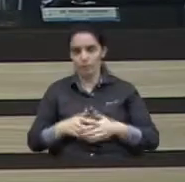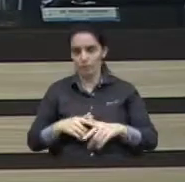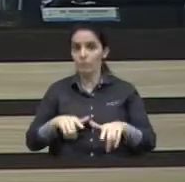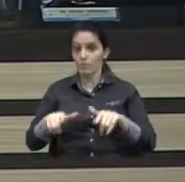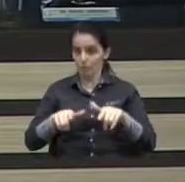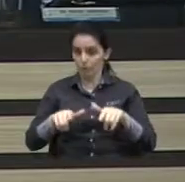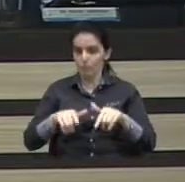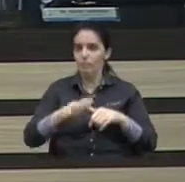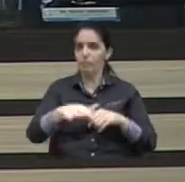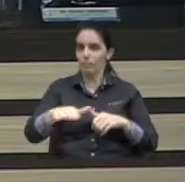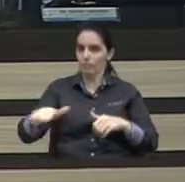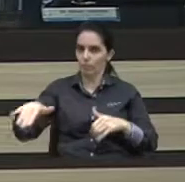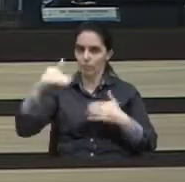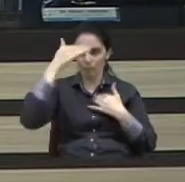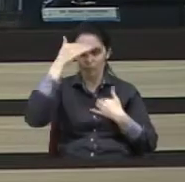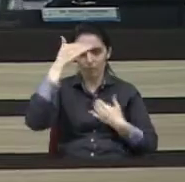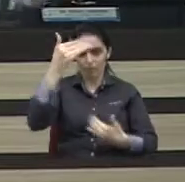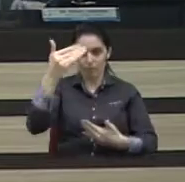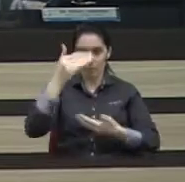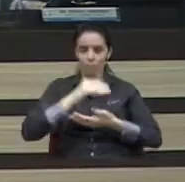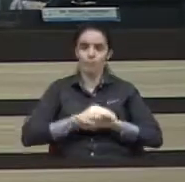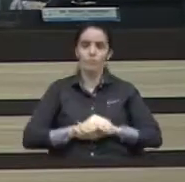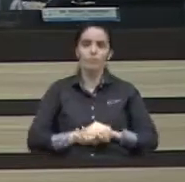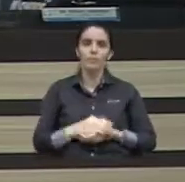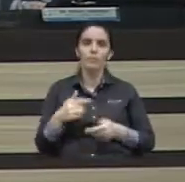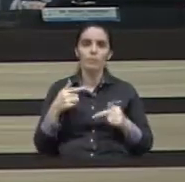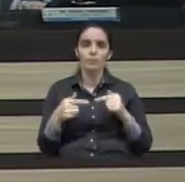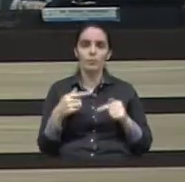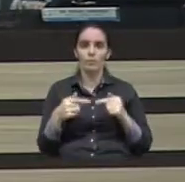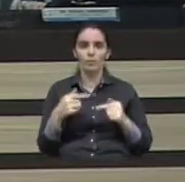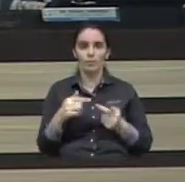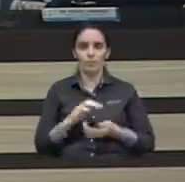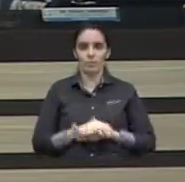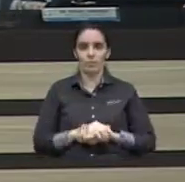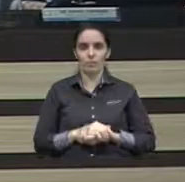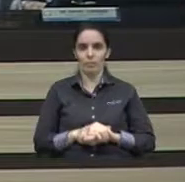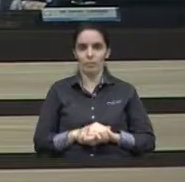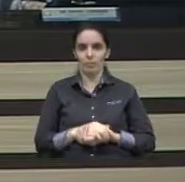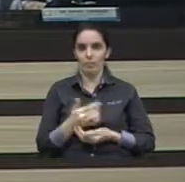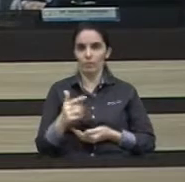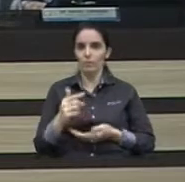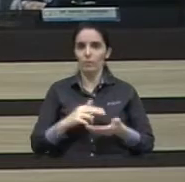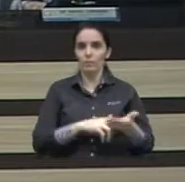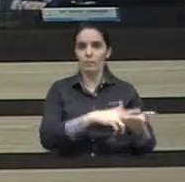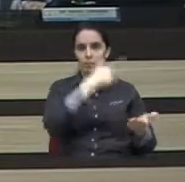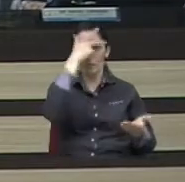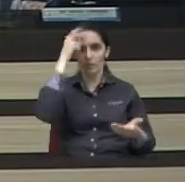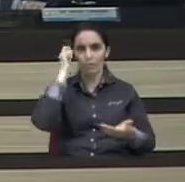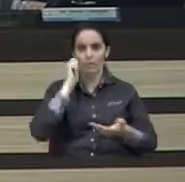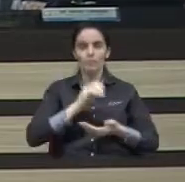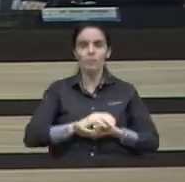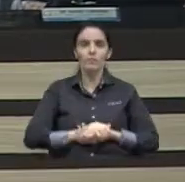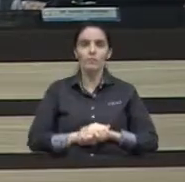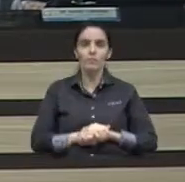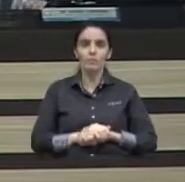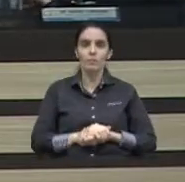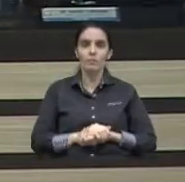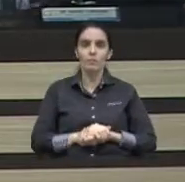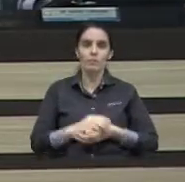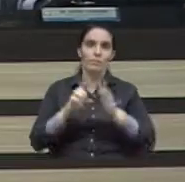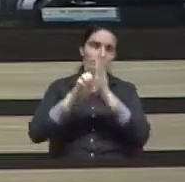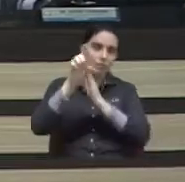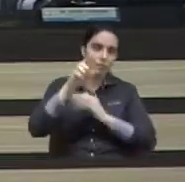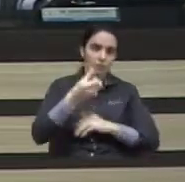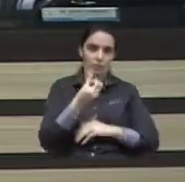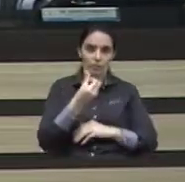e tudo mais. Muito obrigado. Continua a discussão. Não havendo o executivo. Requerimento número